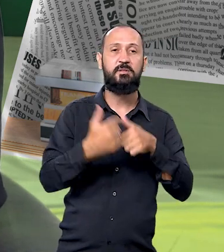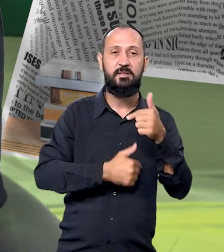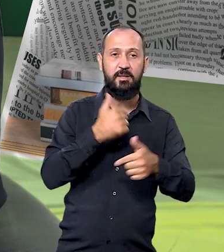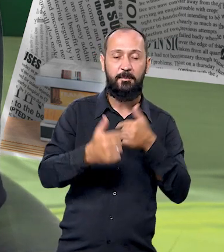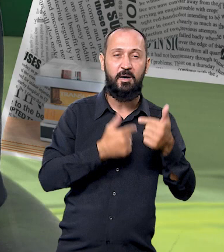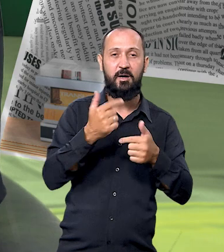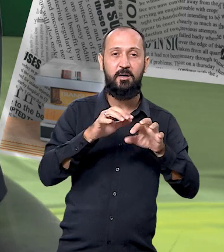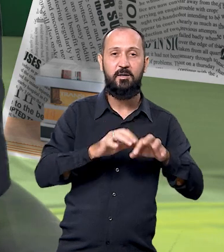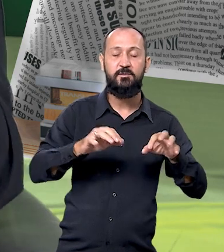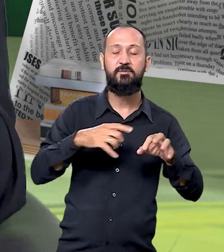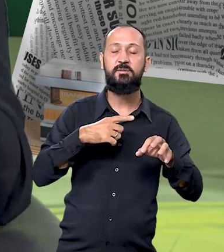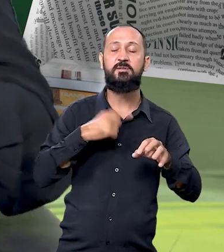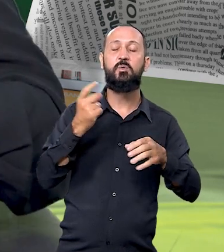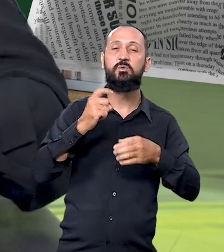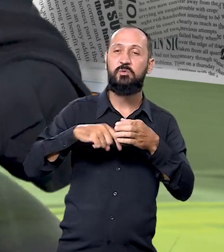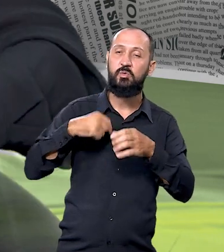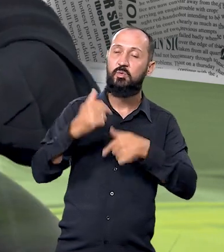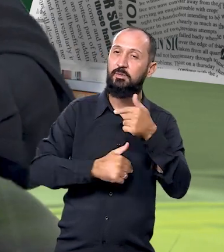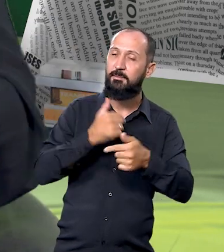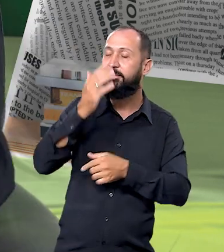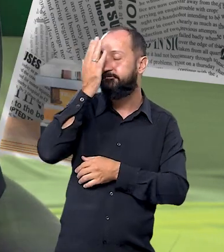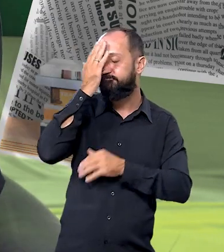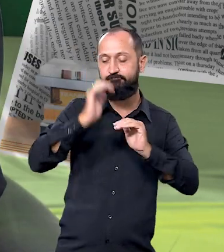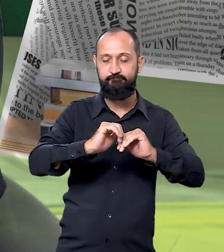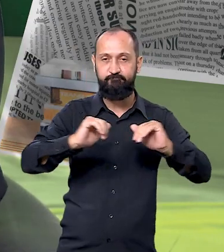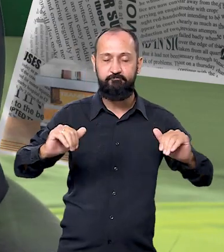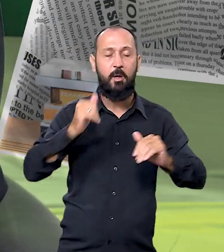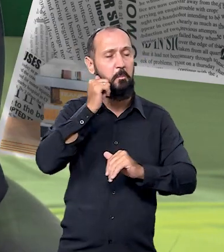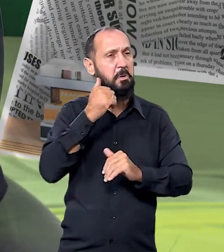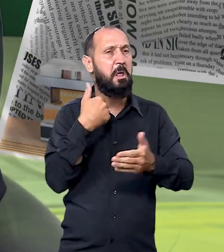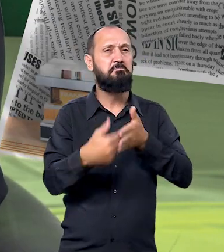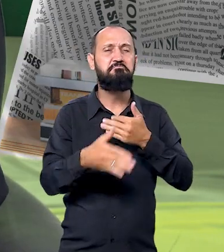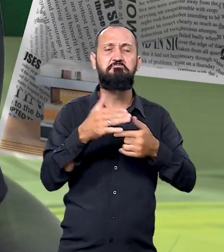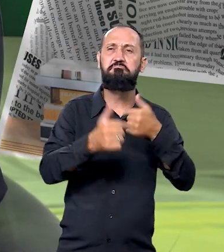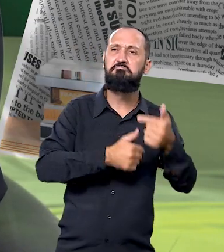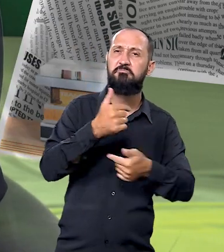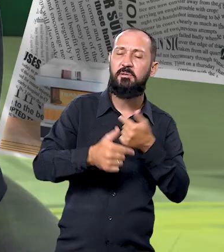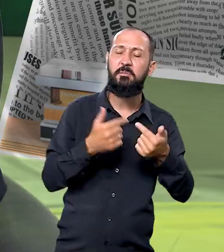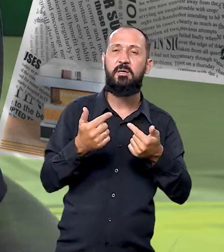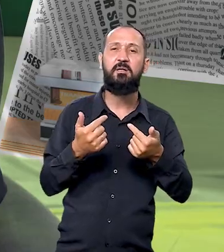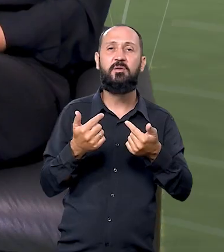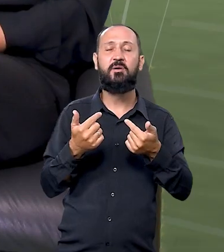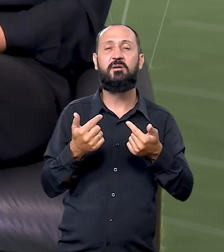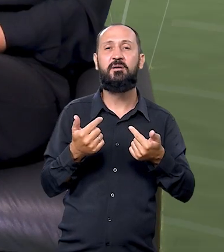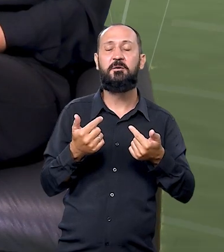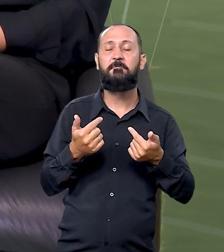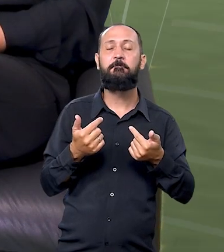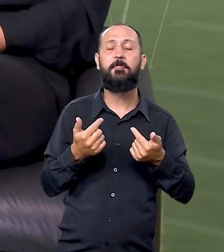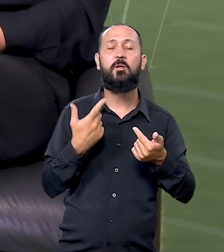mulheres, trabalho, divisão sexual do trabalho, que a gente sabe que as mulheres, seja do campo, da cidade, da aldeia,